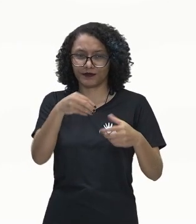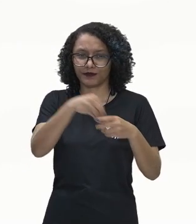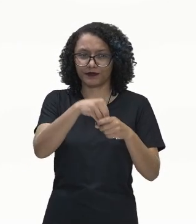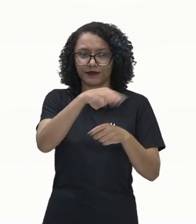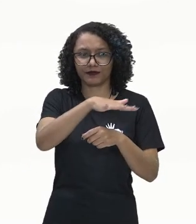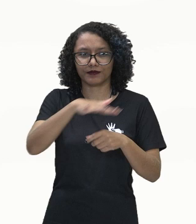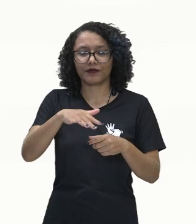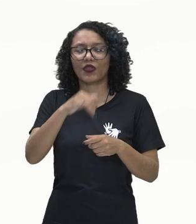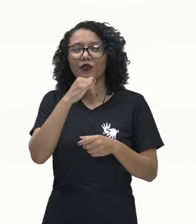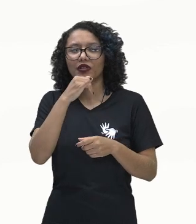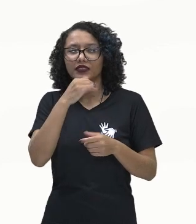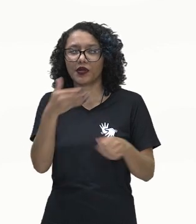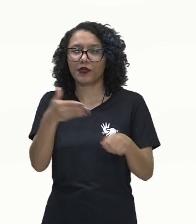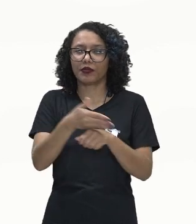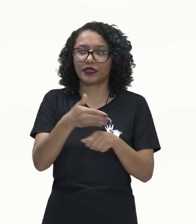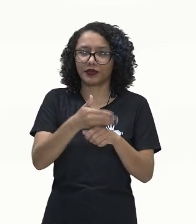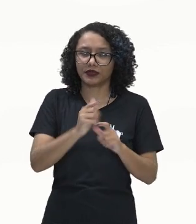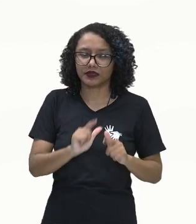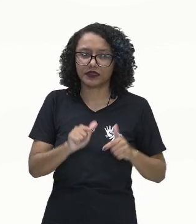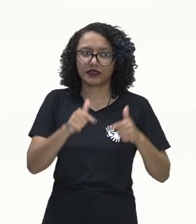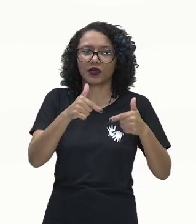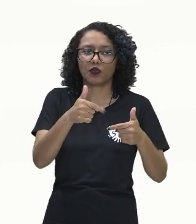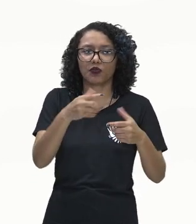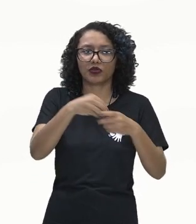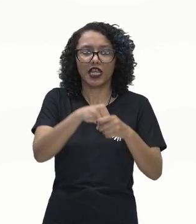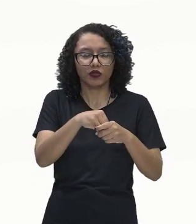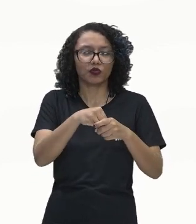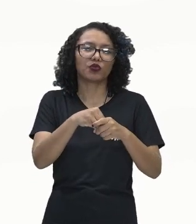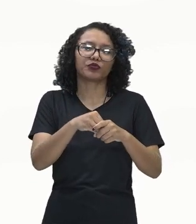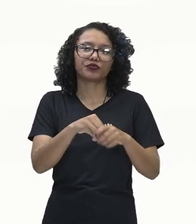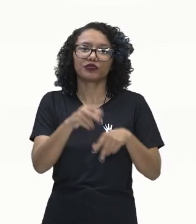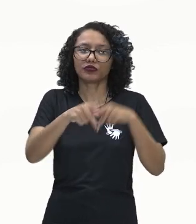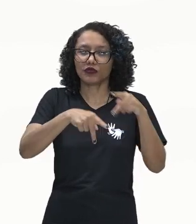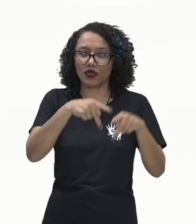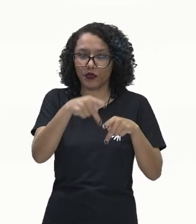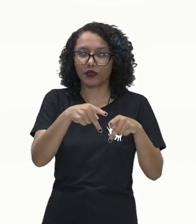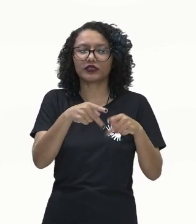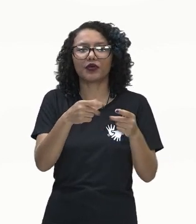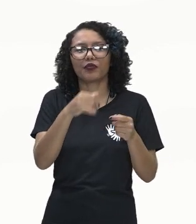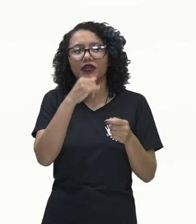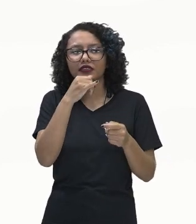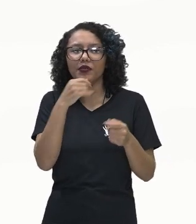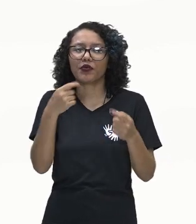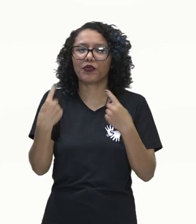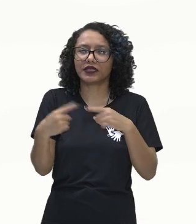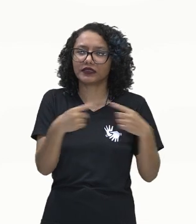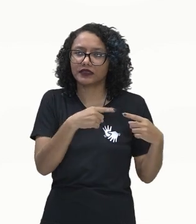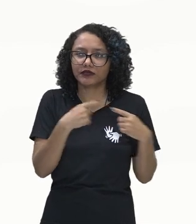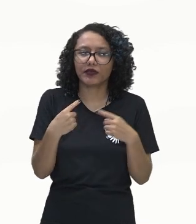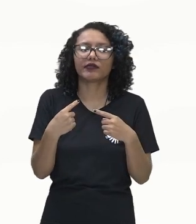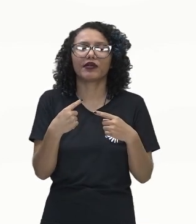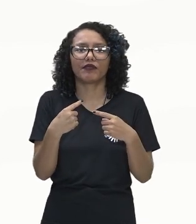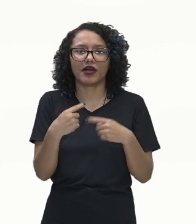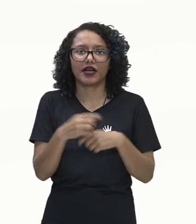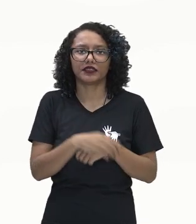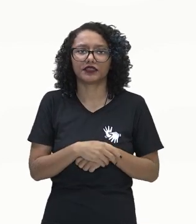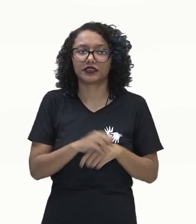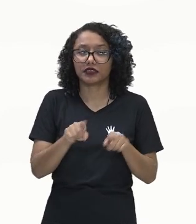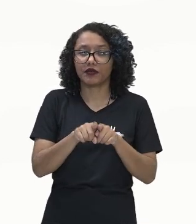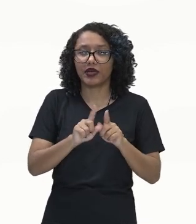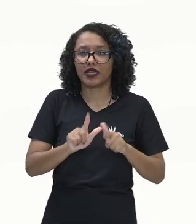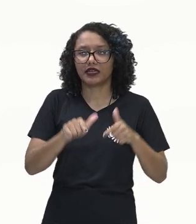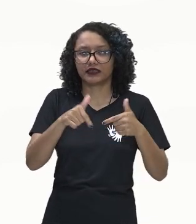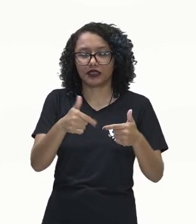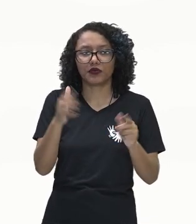engajamento cívico, por exemplo, participando ali ativamente de debates e ações que impactam sua comunidade. Então é